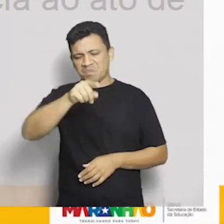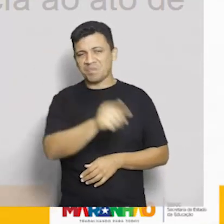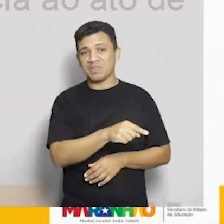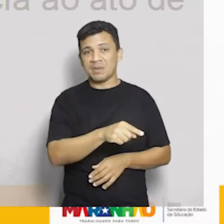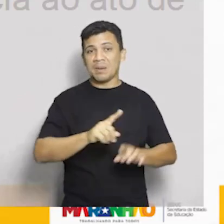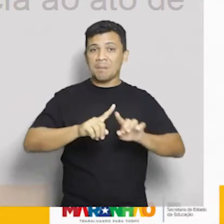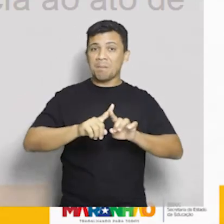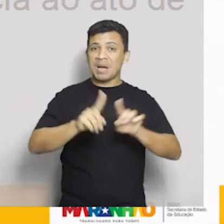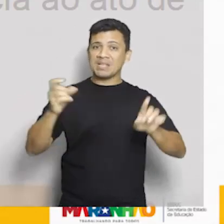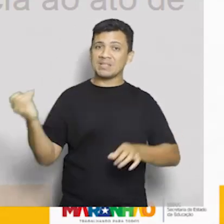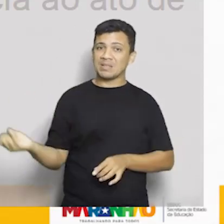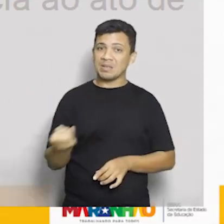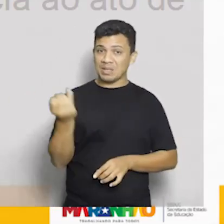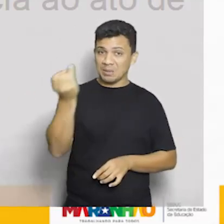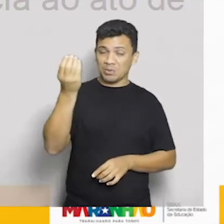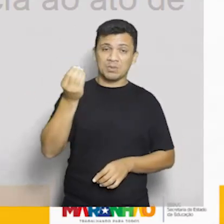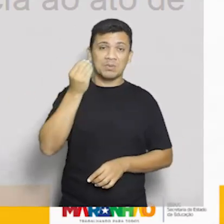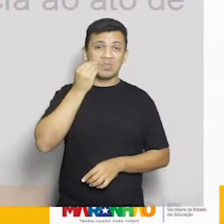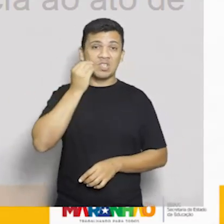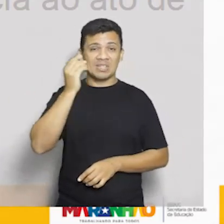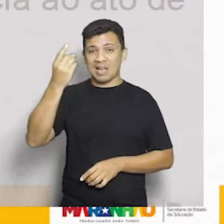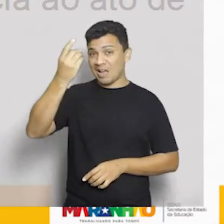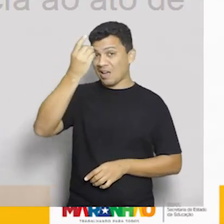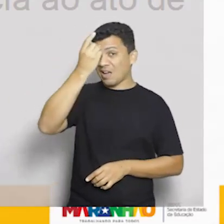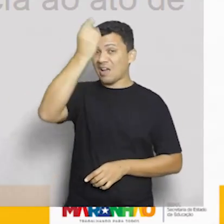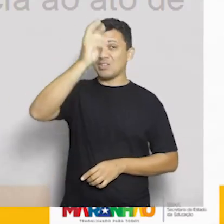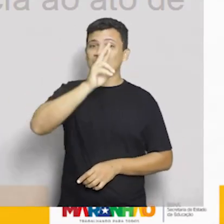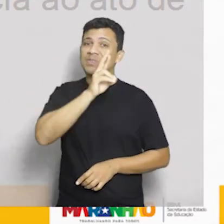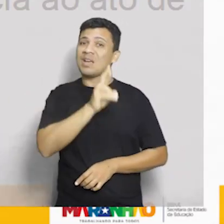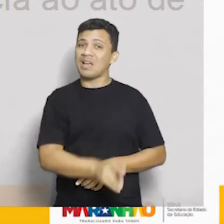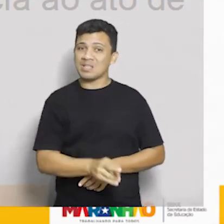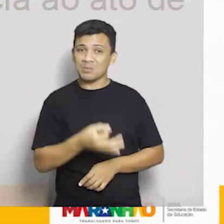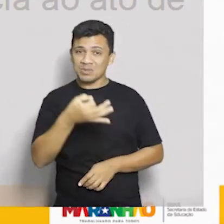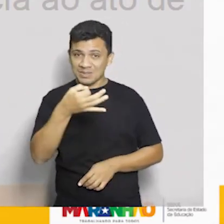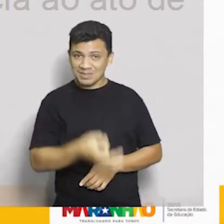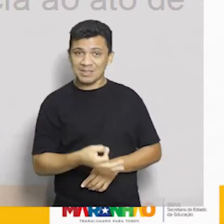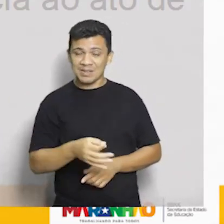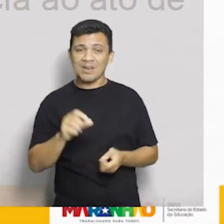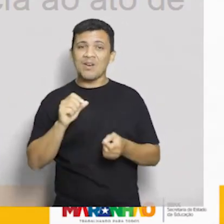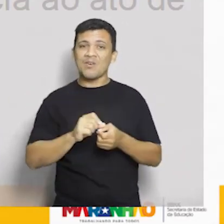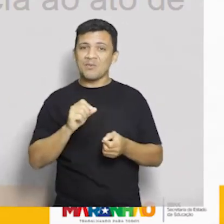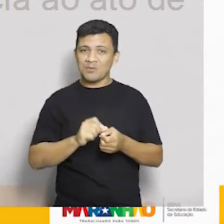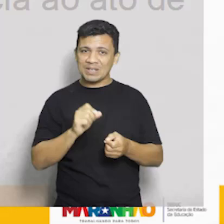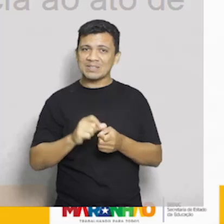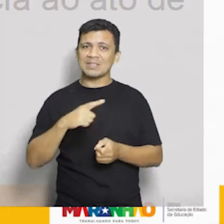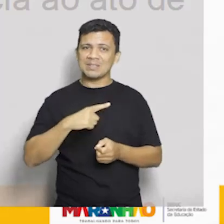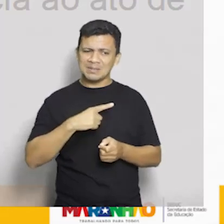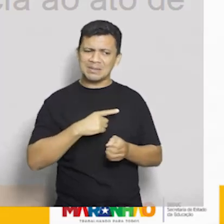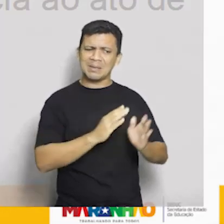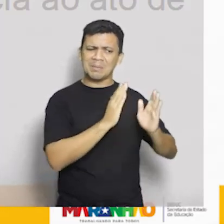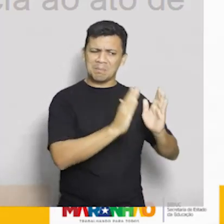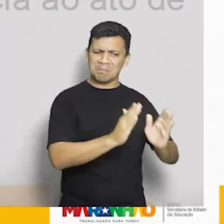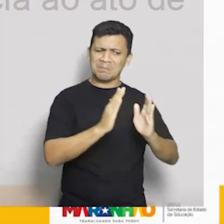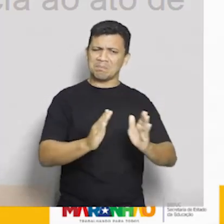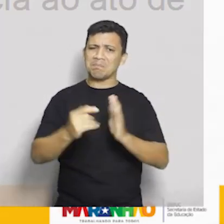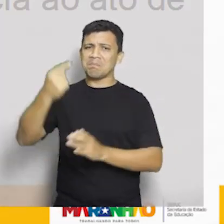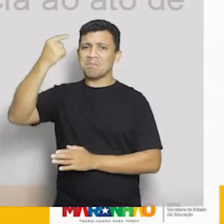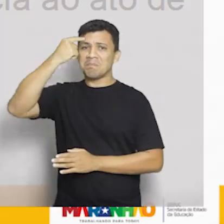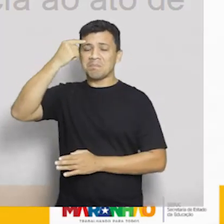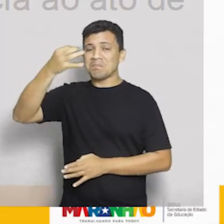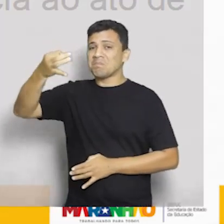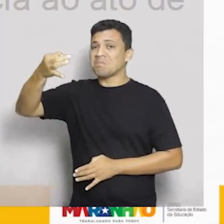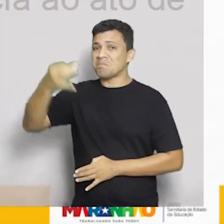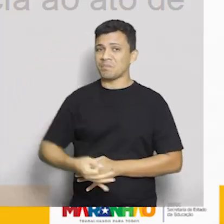esse processo de tentar adivinhar a resposta certa, que a gente faça isso passando por um processo lógico. Então,